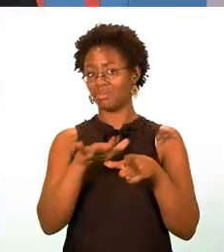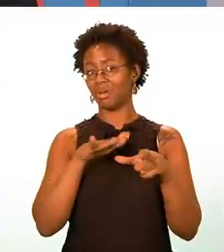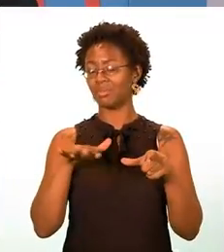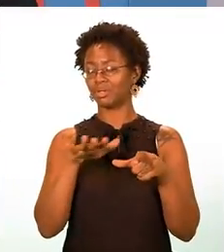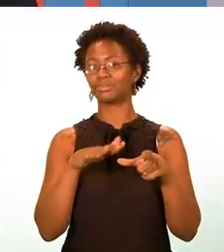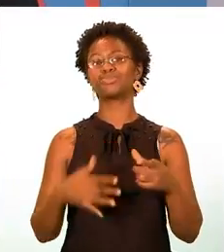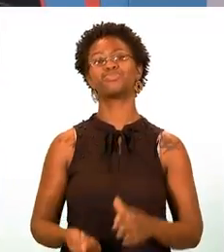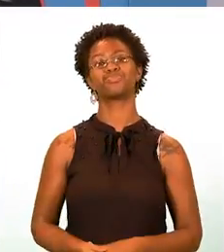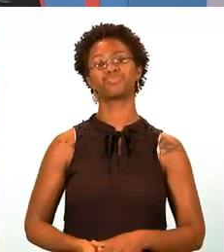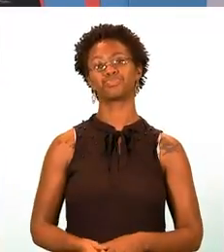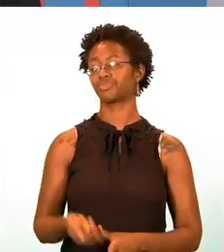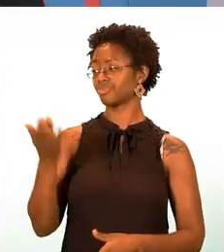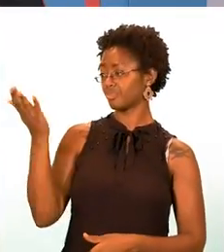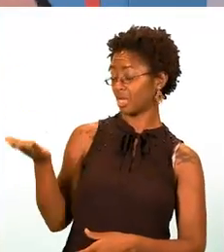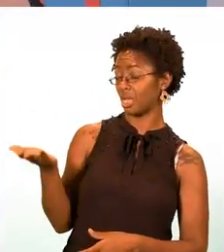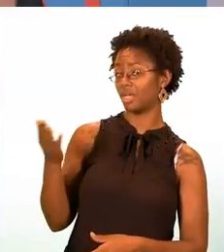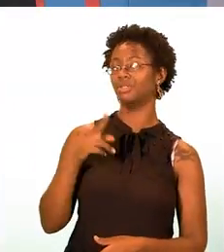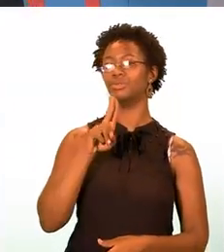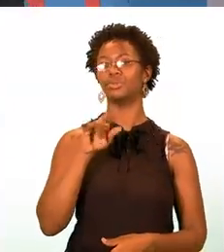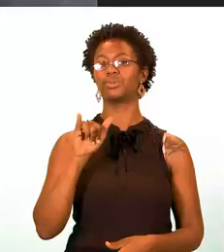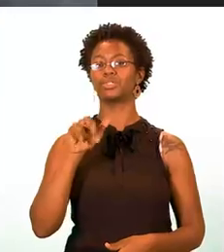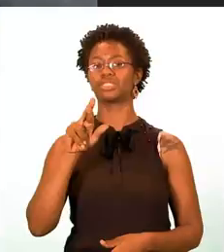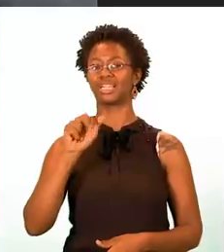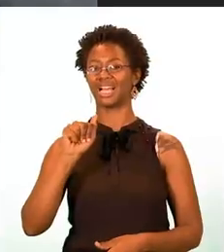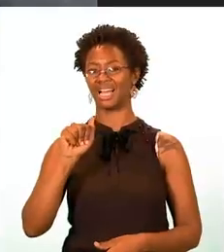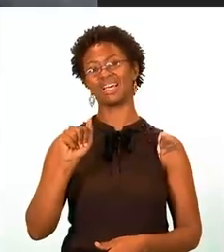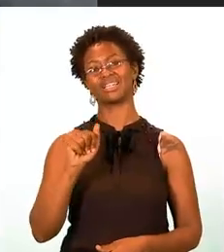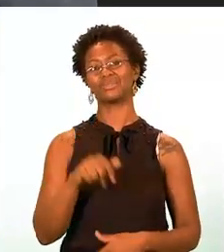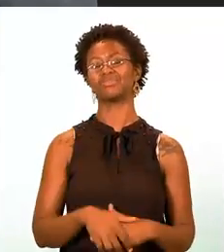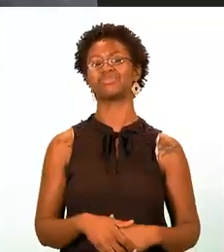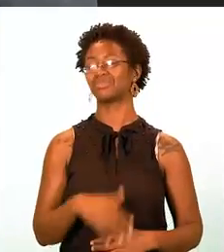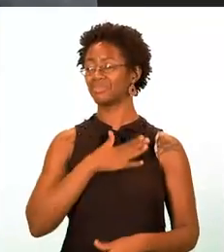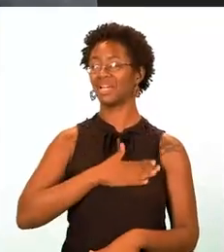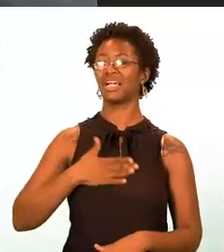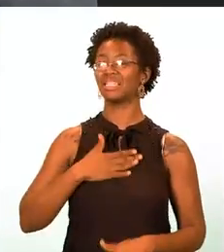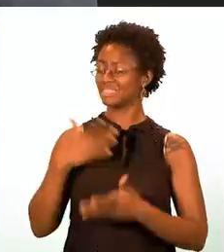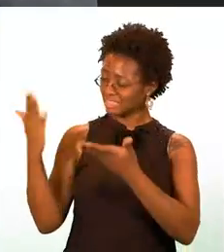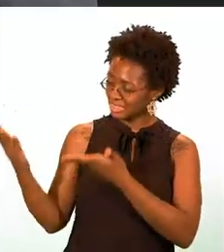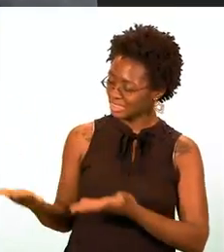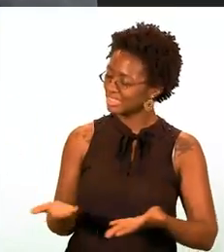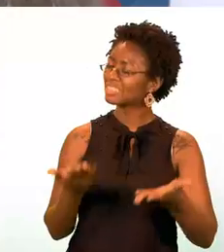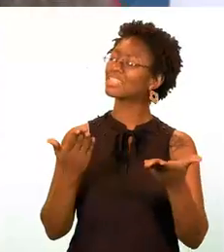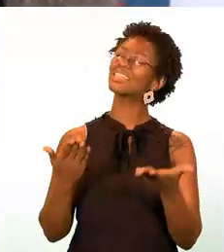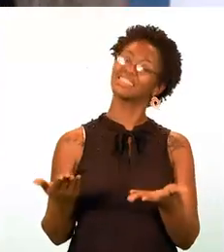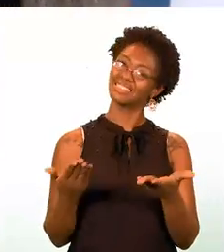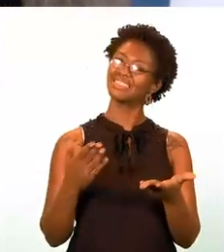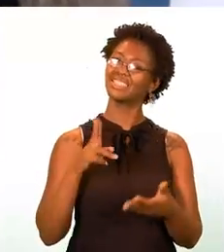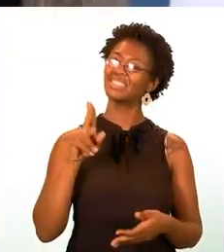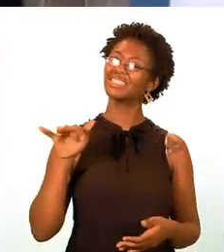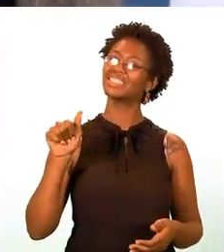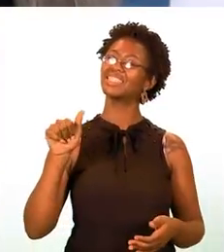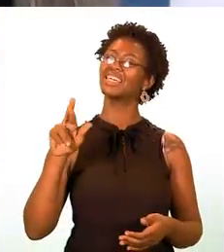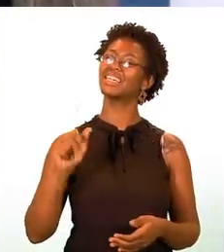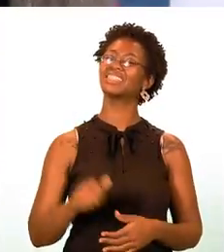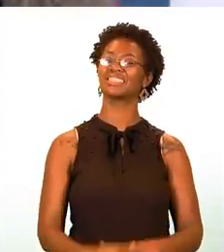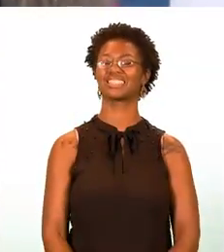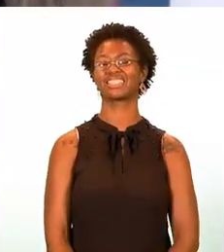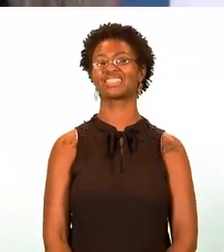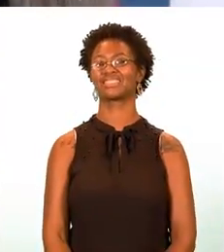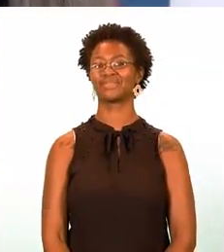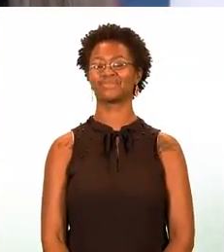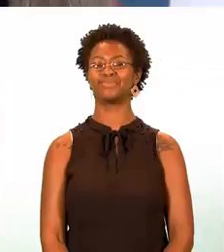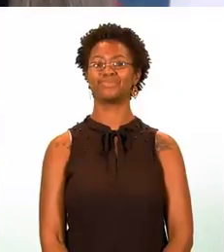meio ambiente. Ela é o Yara Zagolin. Que prazer te receber, Yara, aqui virtualmente nos estúdios da TV Alerj.